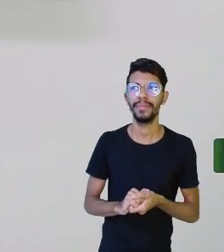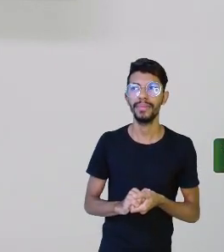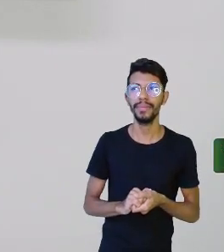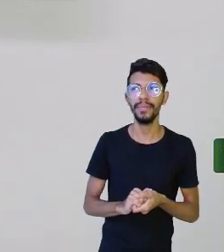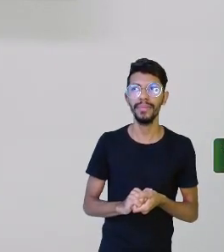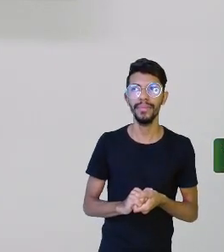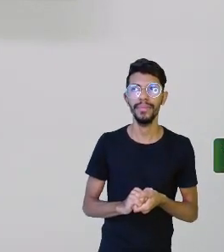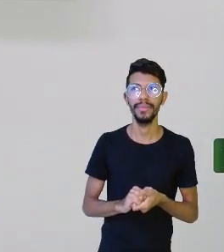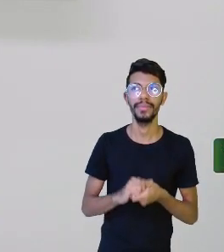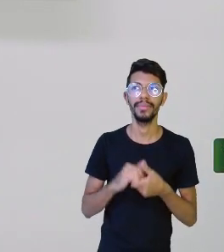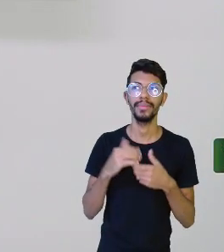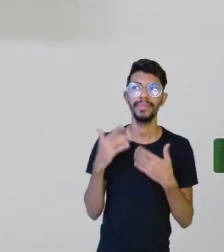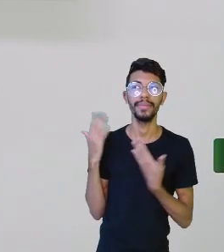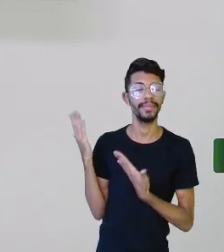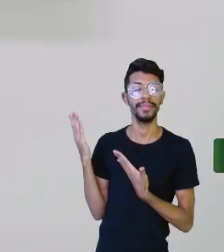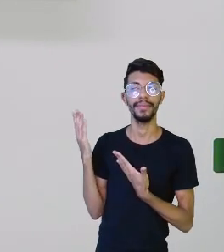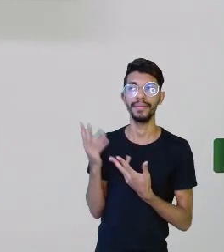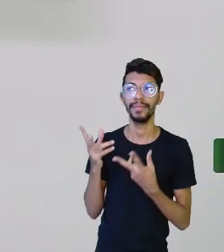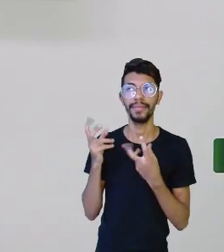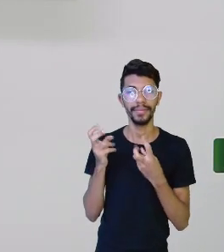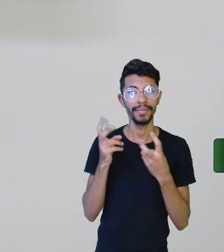retornar. Olha só.